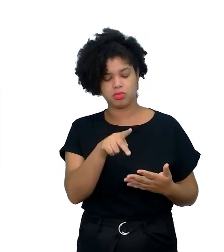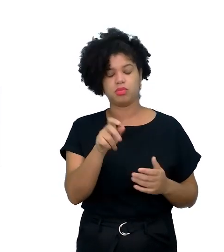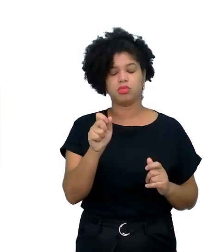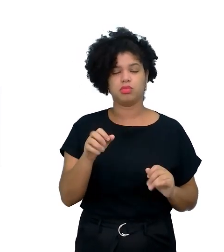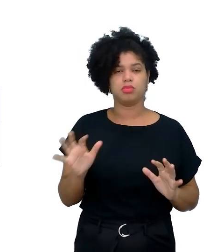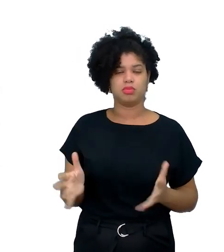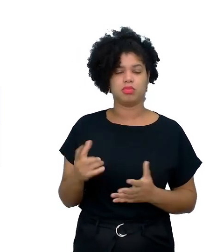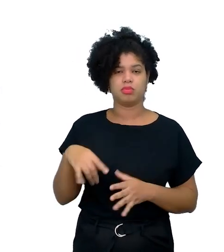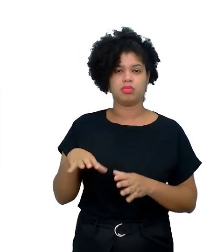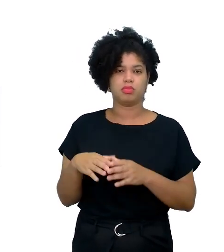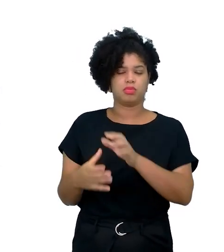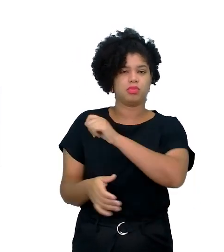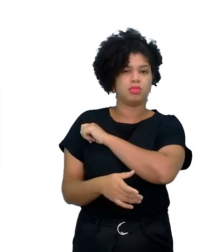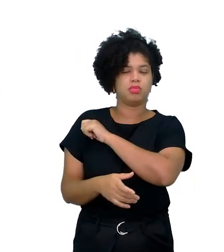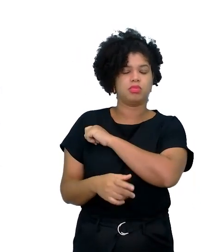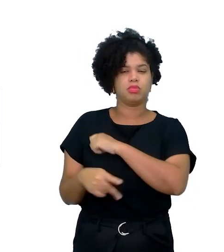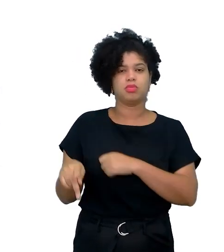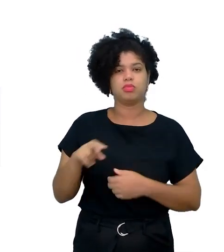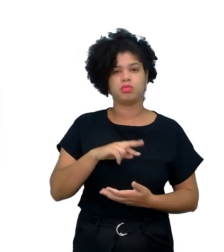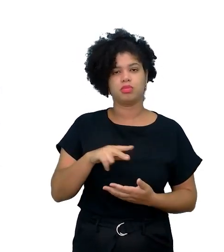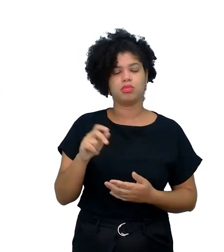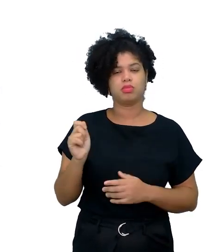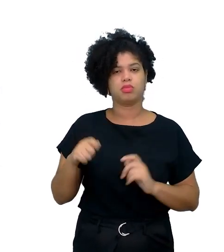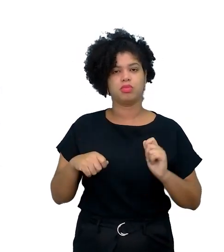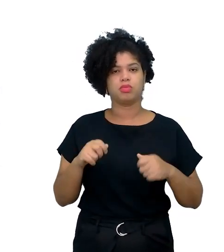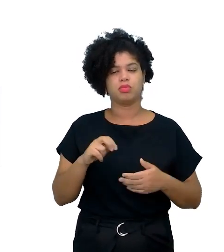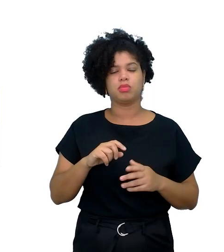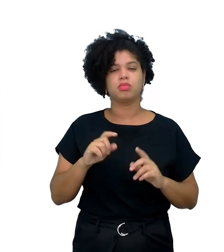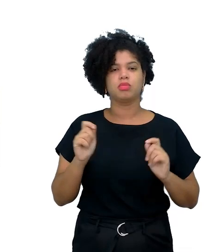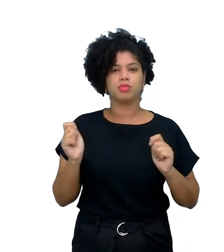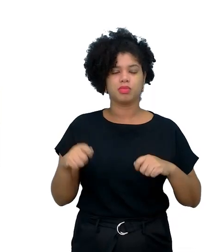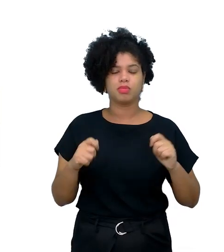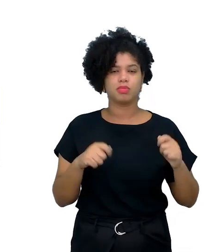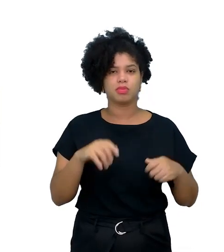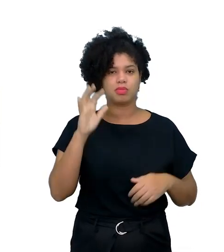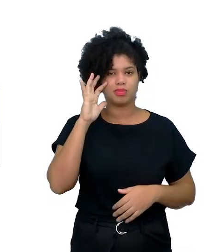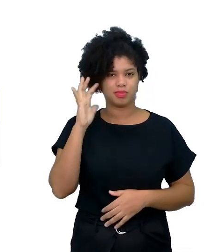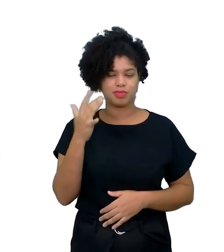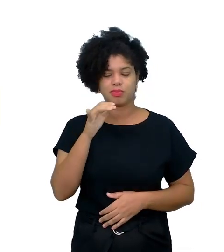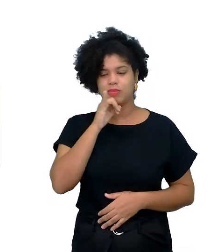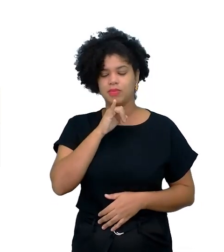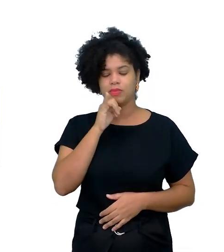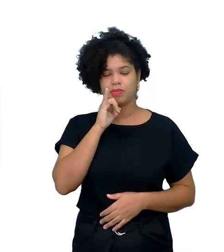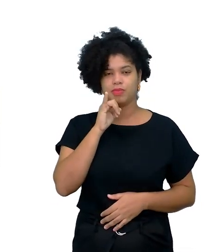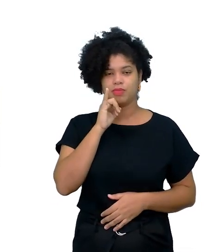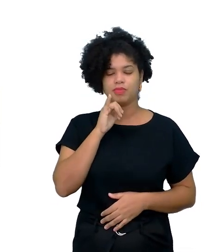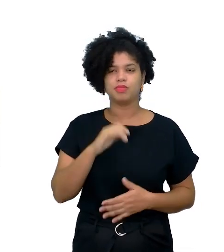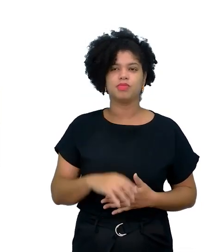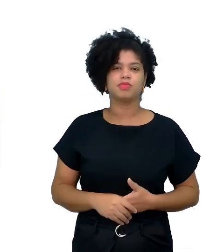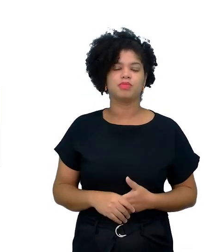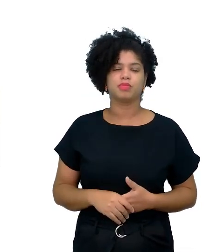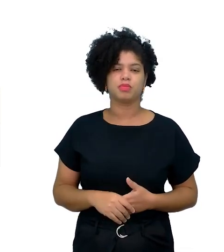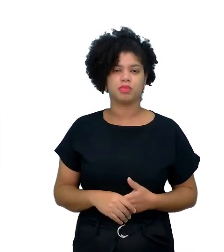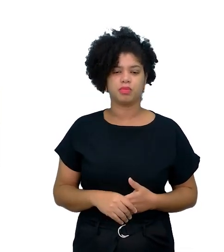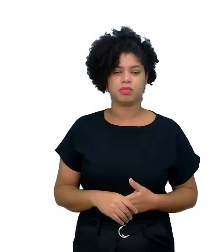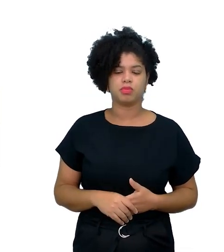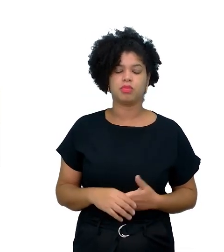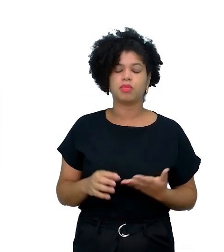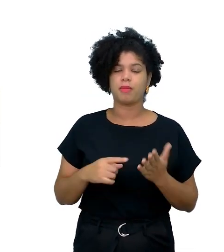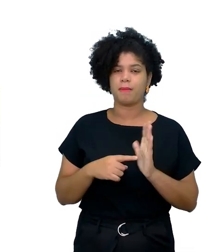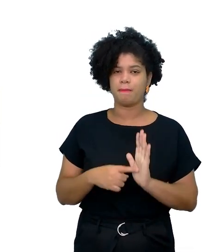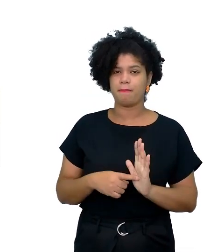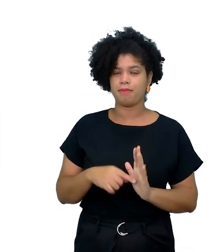pode ajudar trazendo diferentes possibilidades de resolução. Por exemplo, no caso aqui, partindo